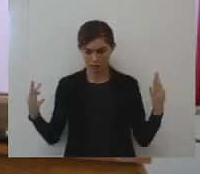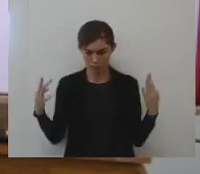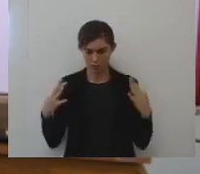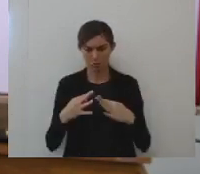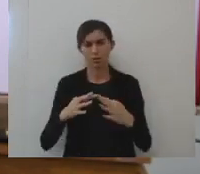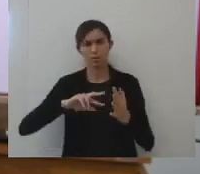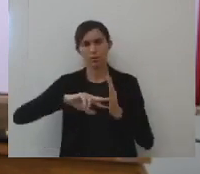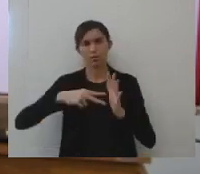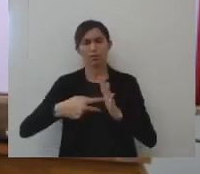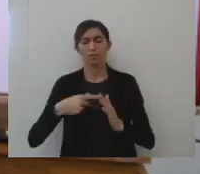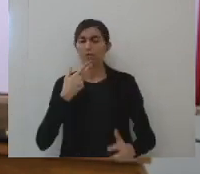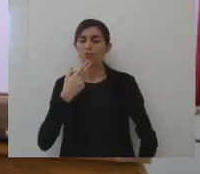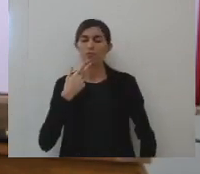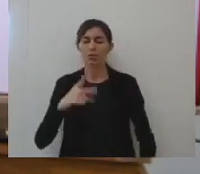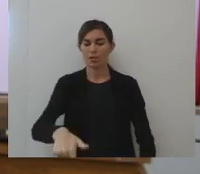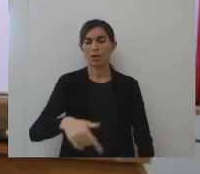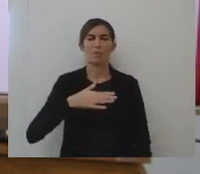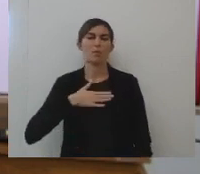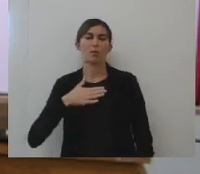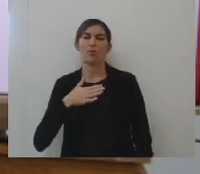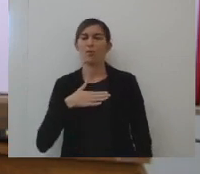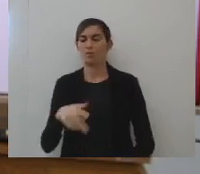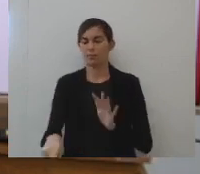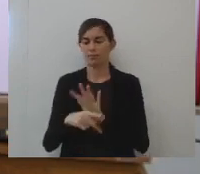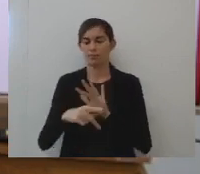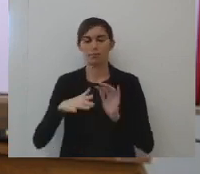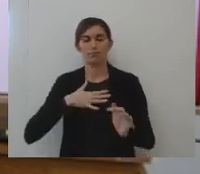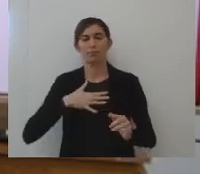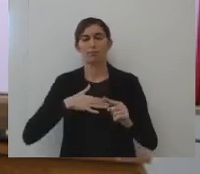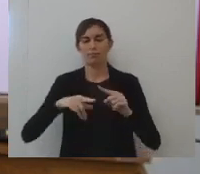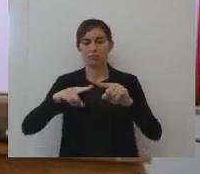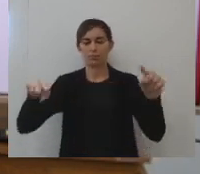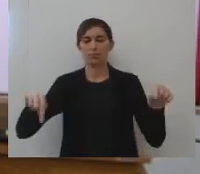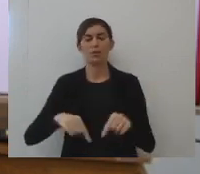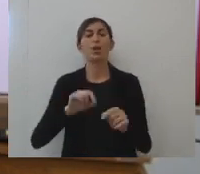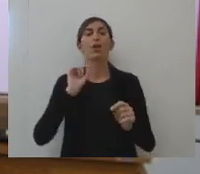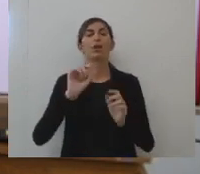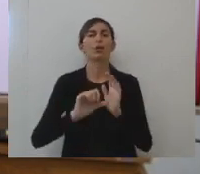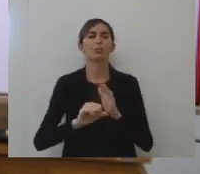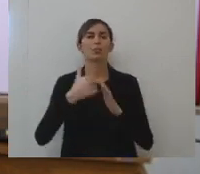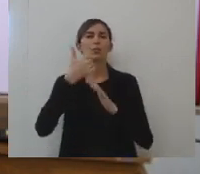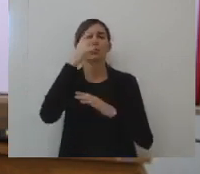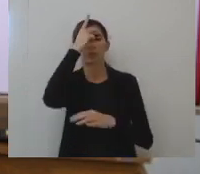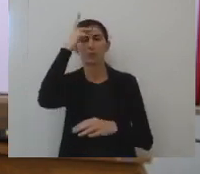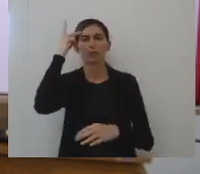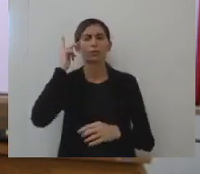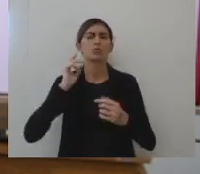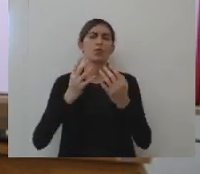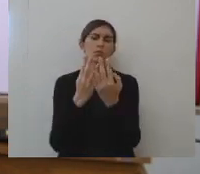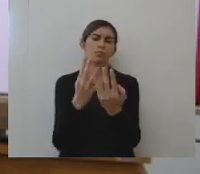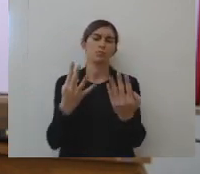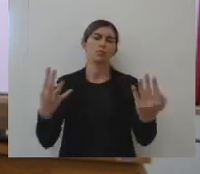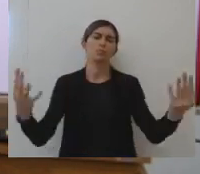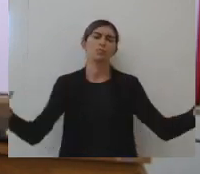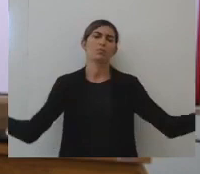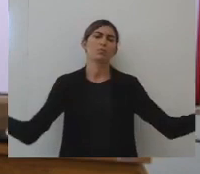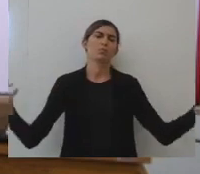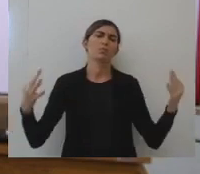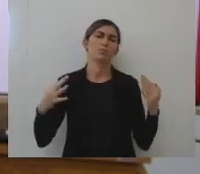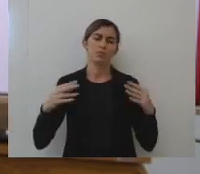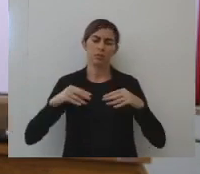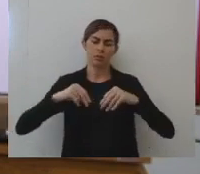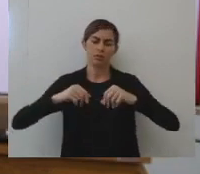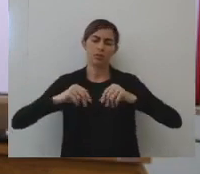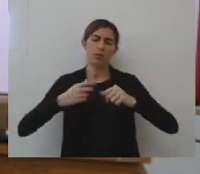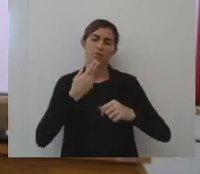significa que a gente está dizendo que essa propriedade ela é minha. Só que quem foi a primeira pessoa a colocar uma cerca em volta da terra